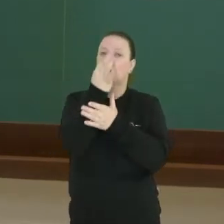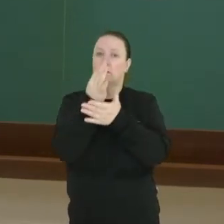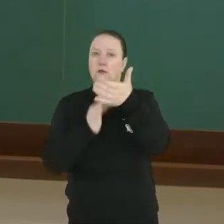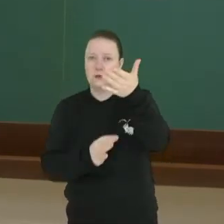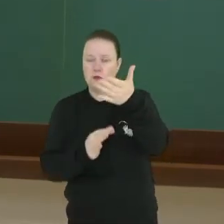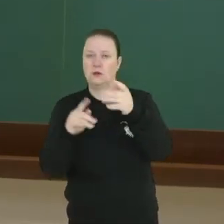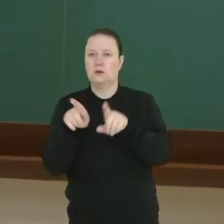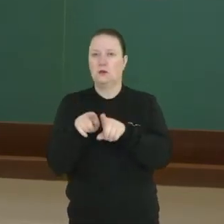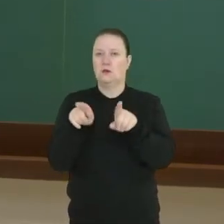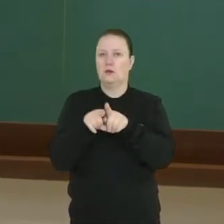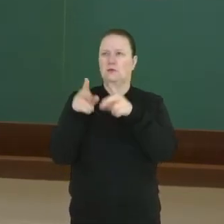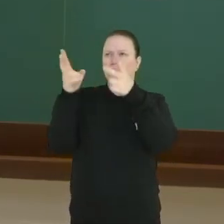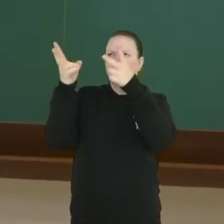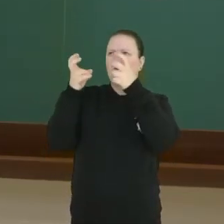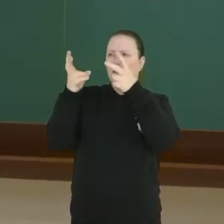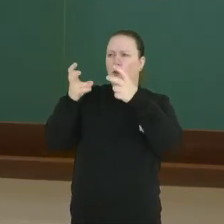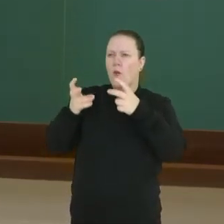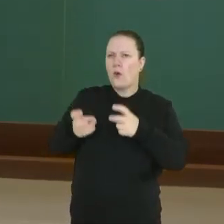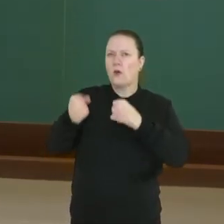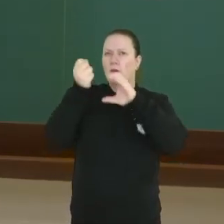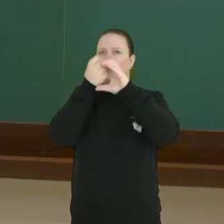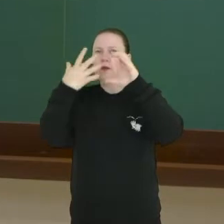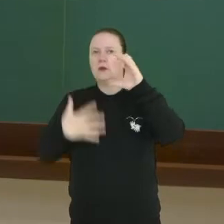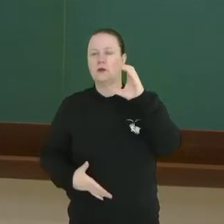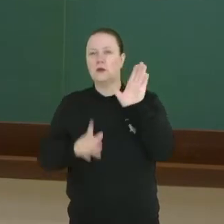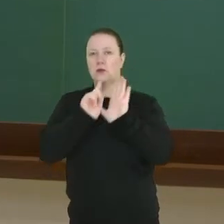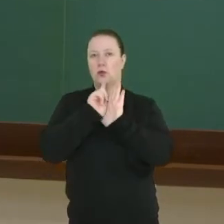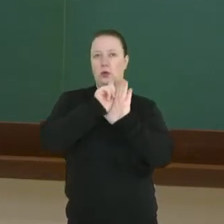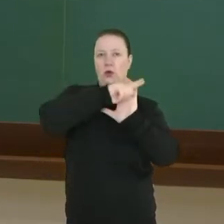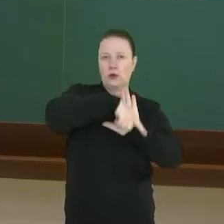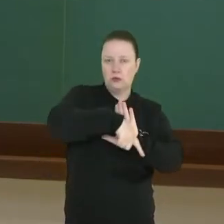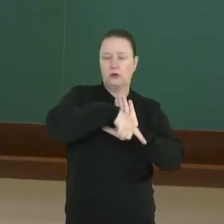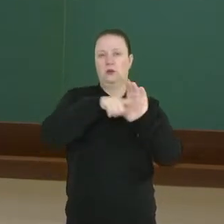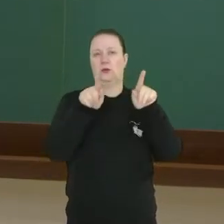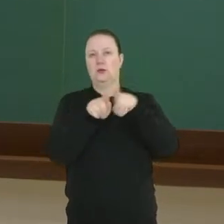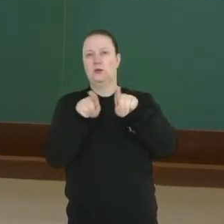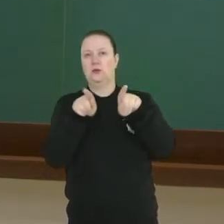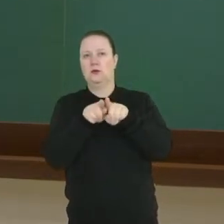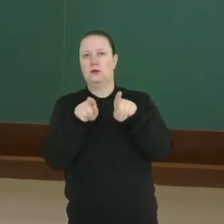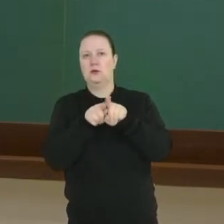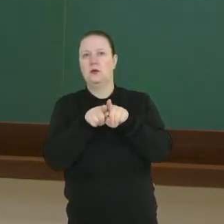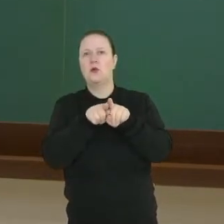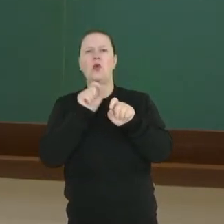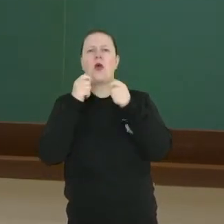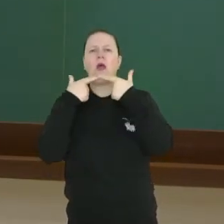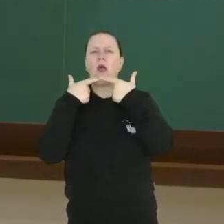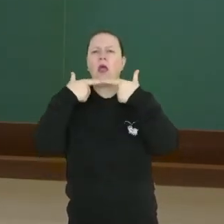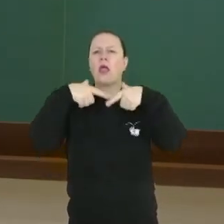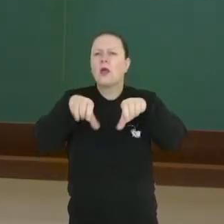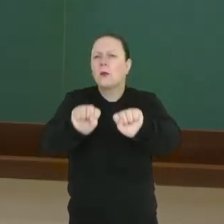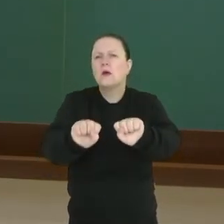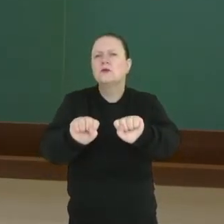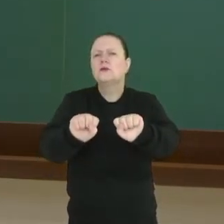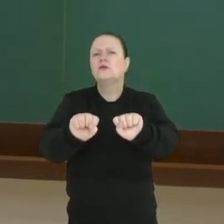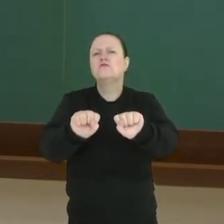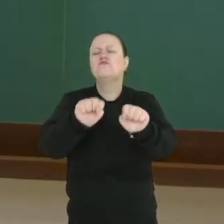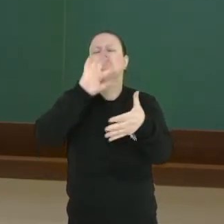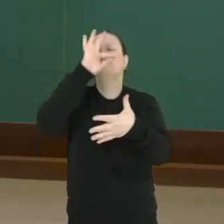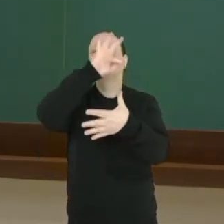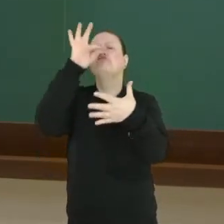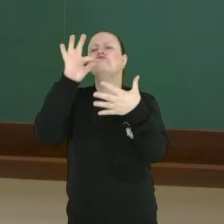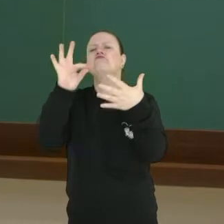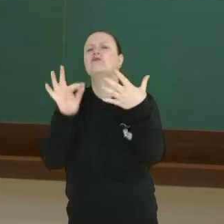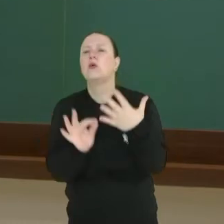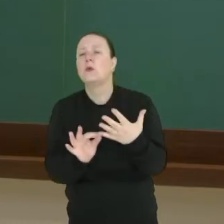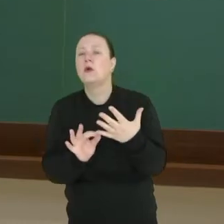reconhecer as características desse gênero, identificar as marcas linguísticas que evidenciam o